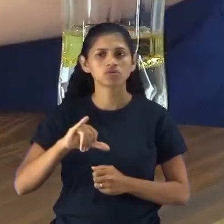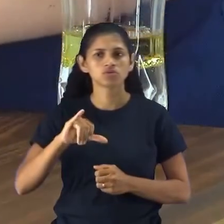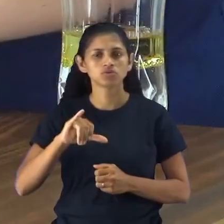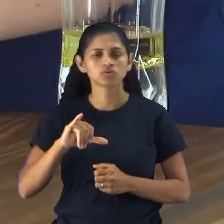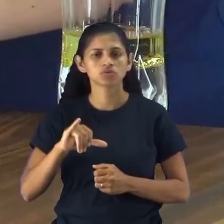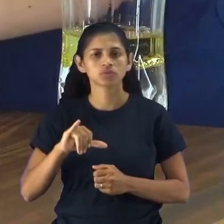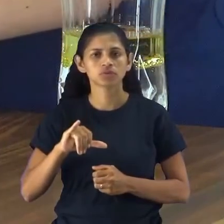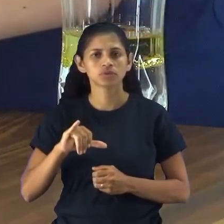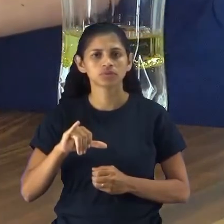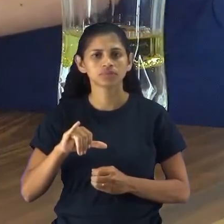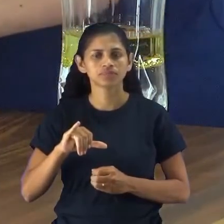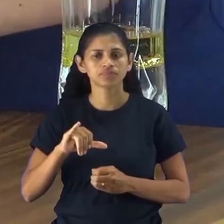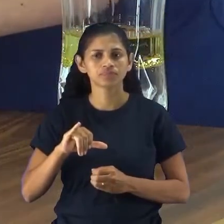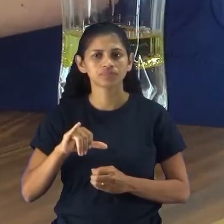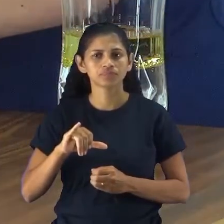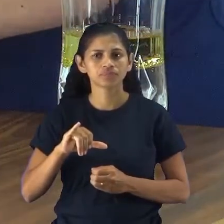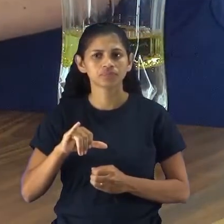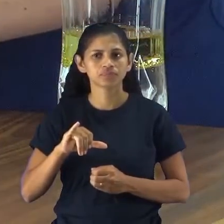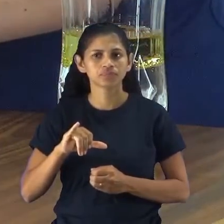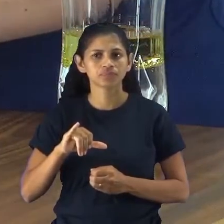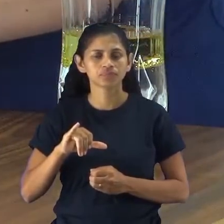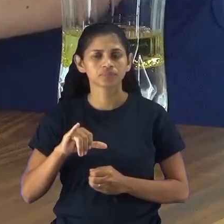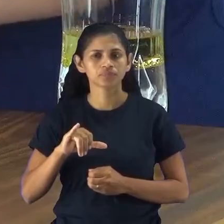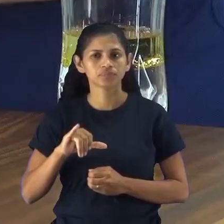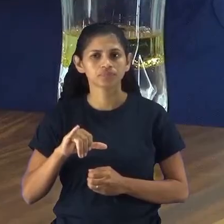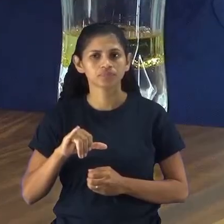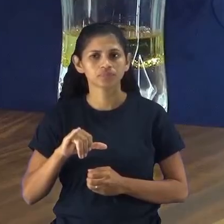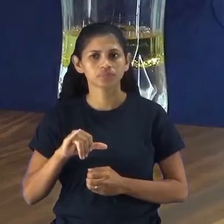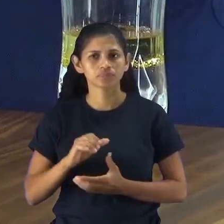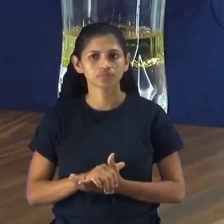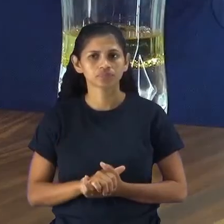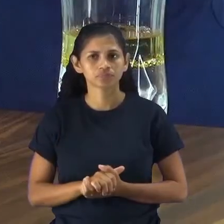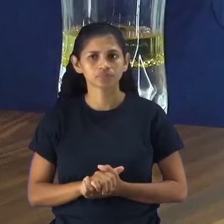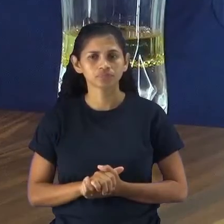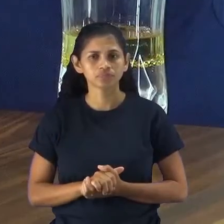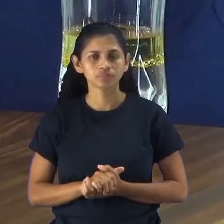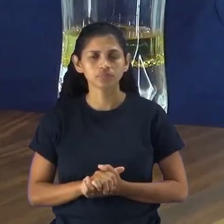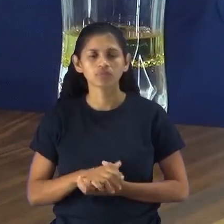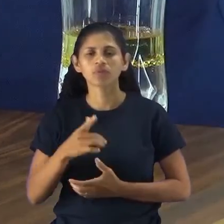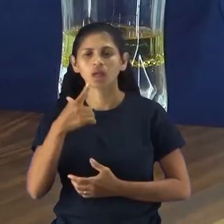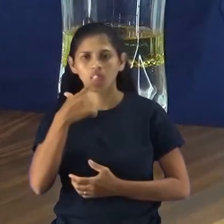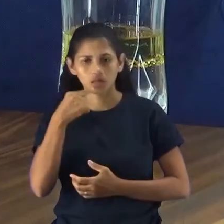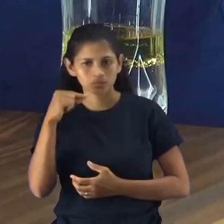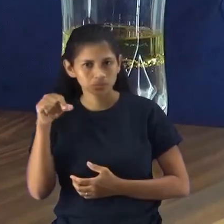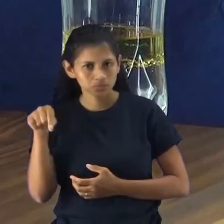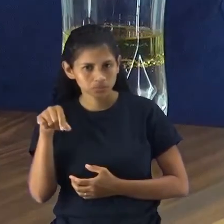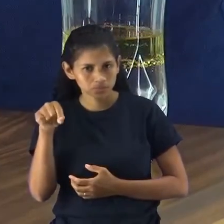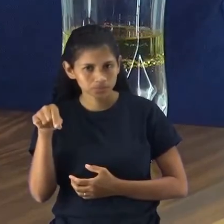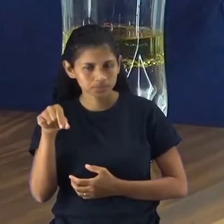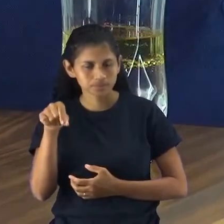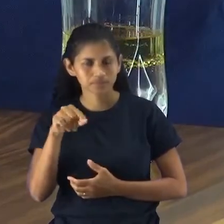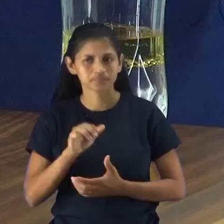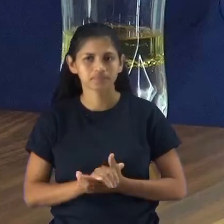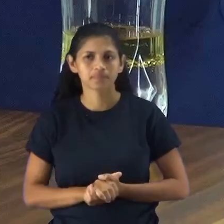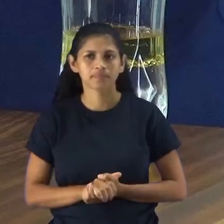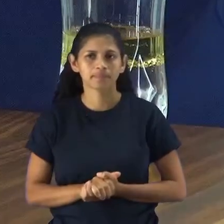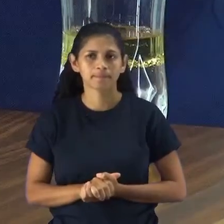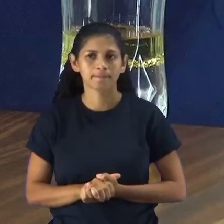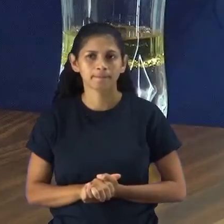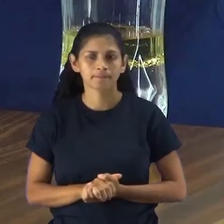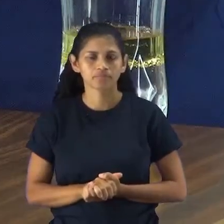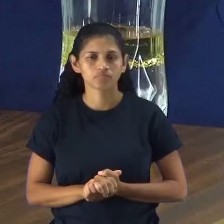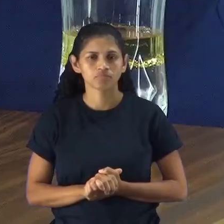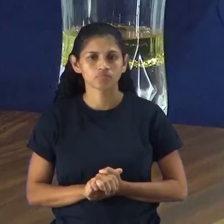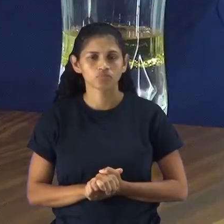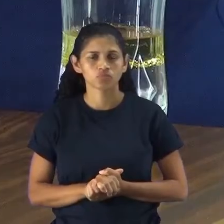um desses copos com água, apenas um, esse aqui, nós vamos adicionar sal, né? Nós vamos